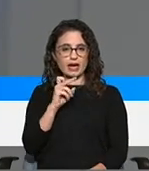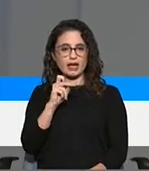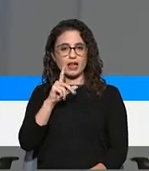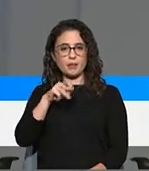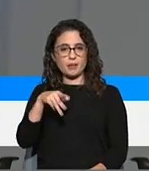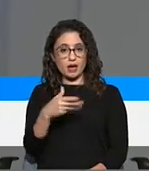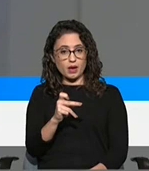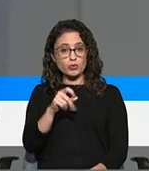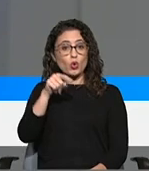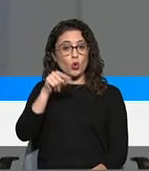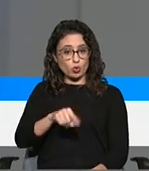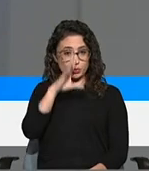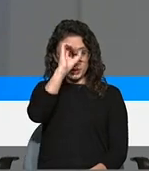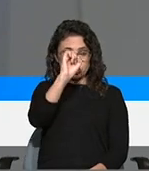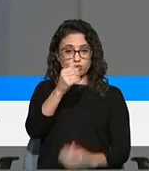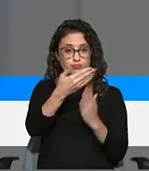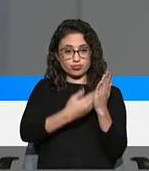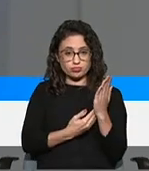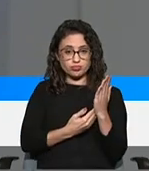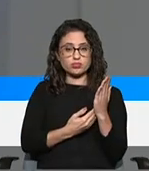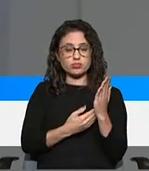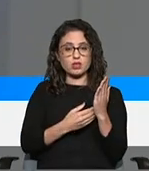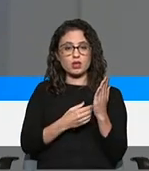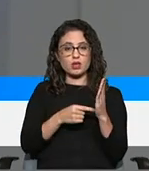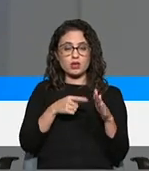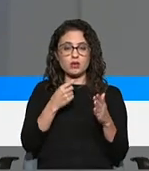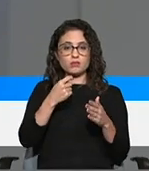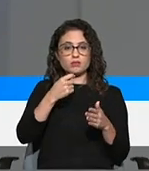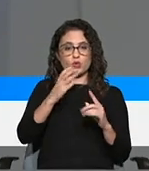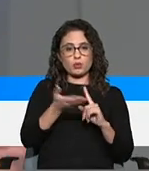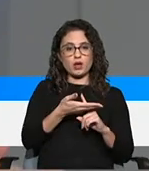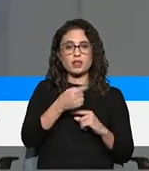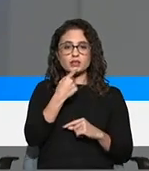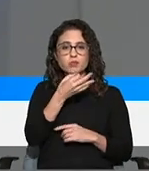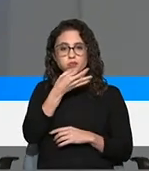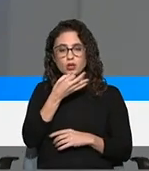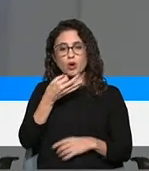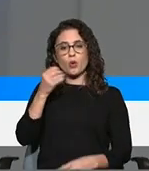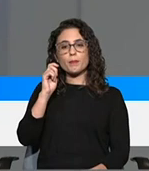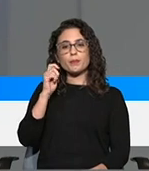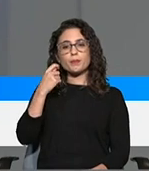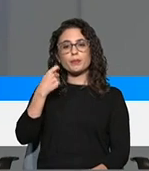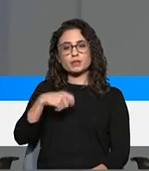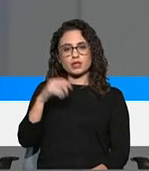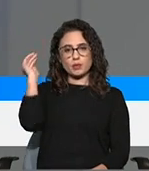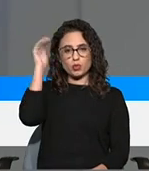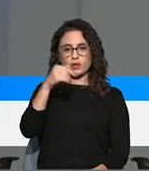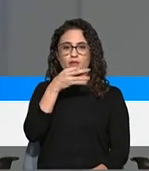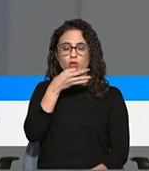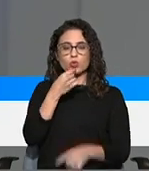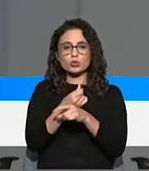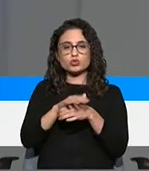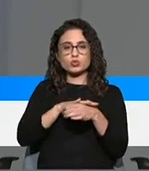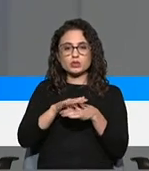constituído arguido citou o Marcelo Rebelo de Sousa sabendo de toda a questão que meses anos tinha envolvido o presidente da república e o